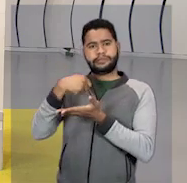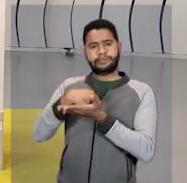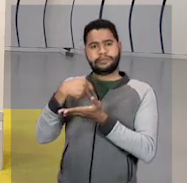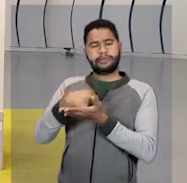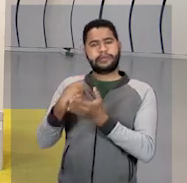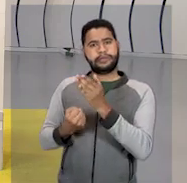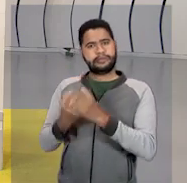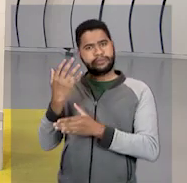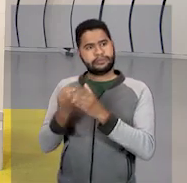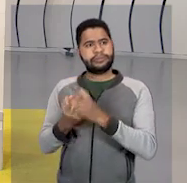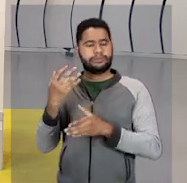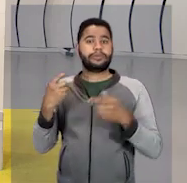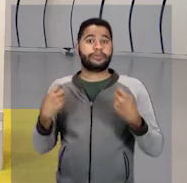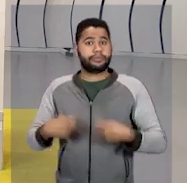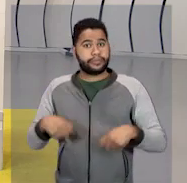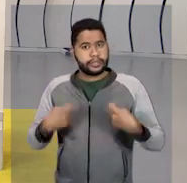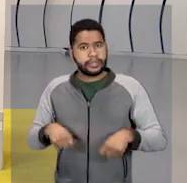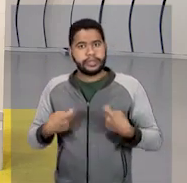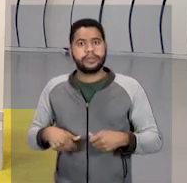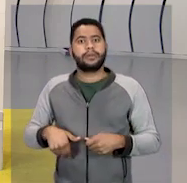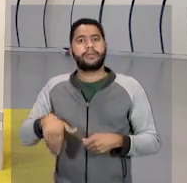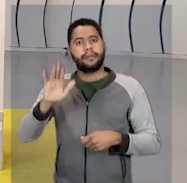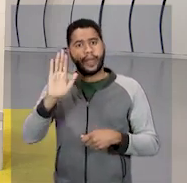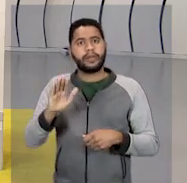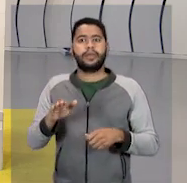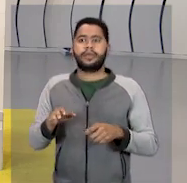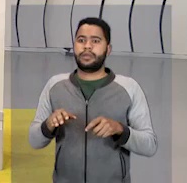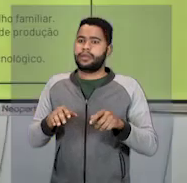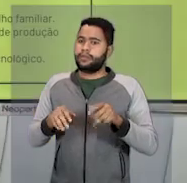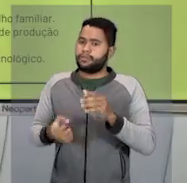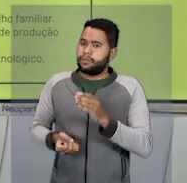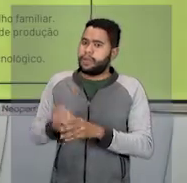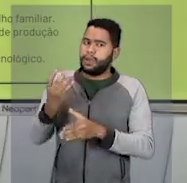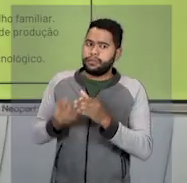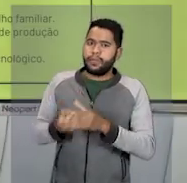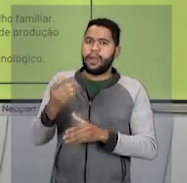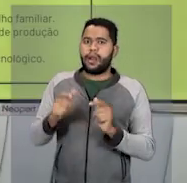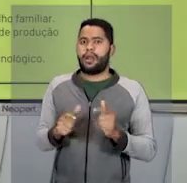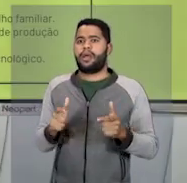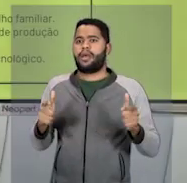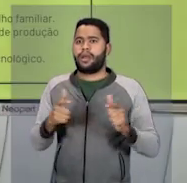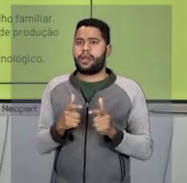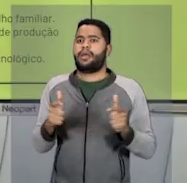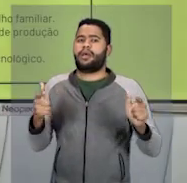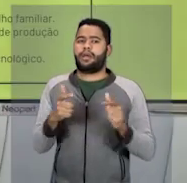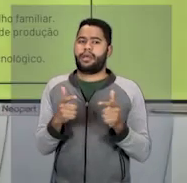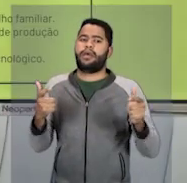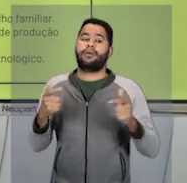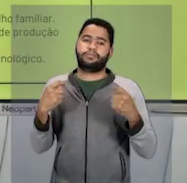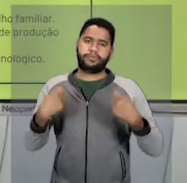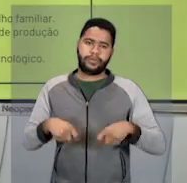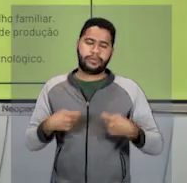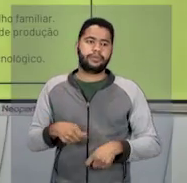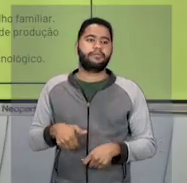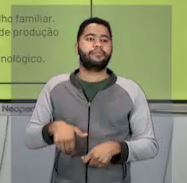produção. Então, automaticamente, necessita cada vez de produzir mais. Então, automaticamente vão necessitar de